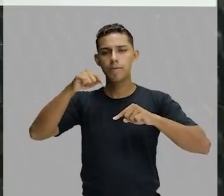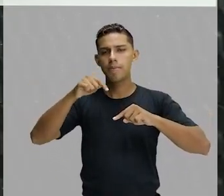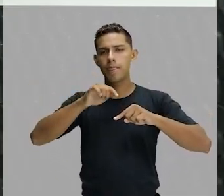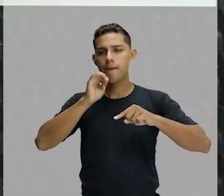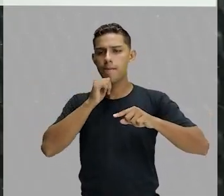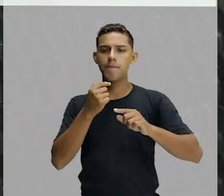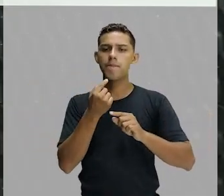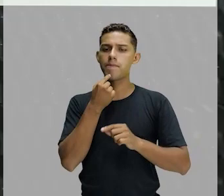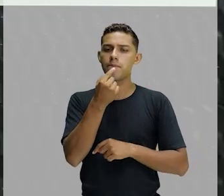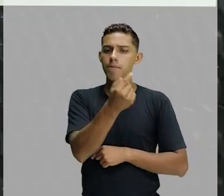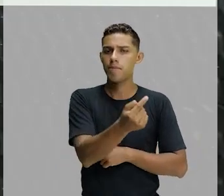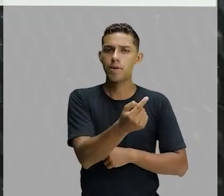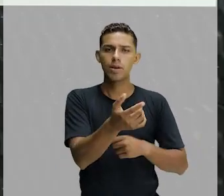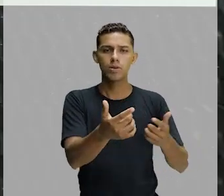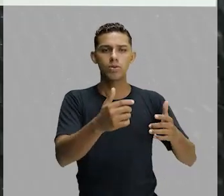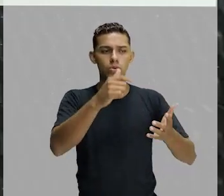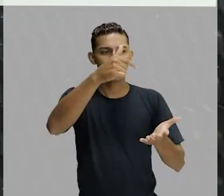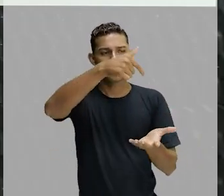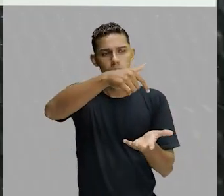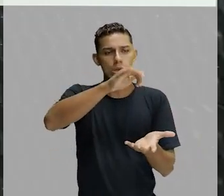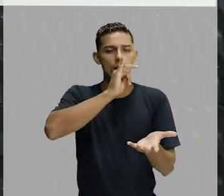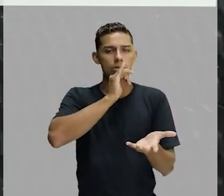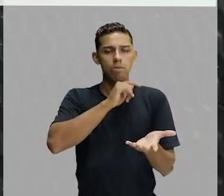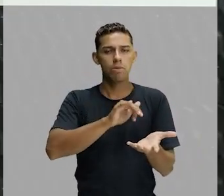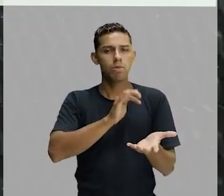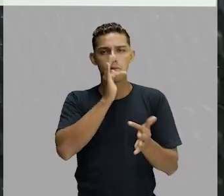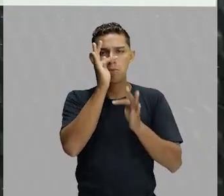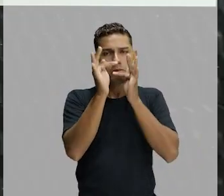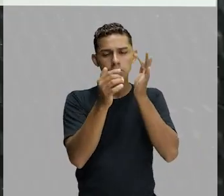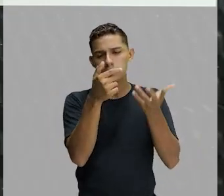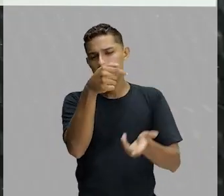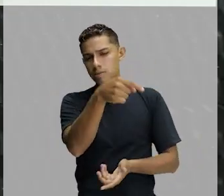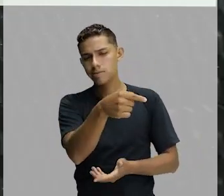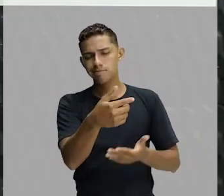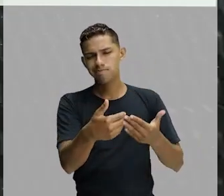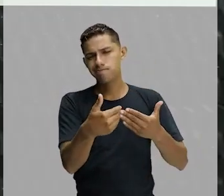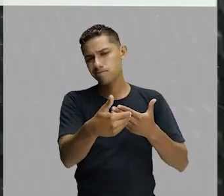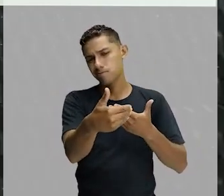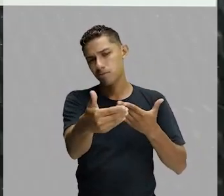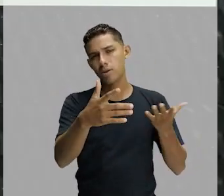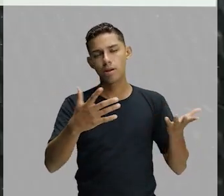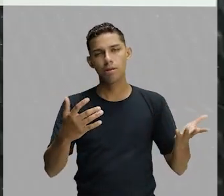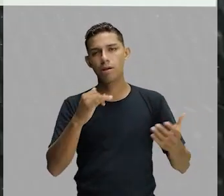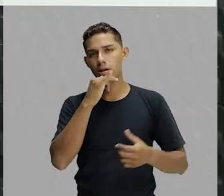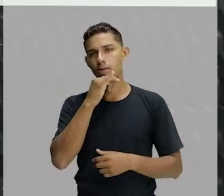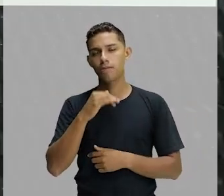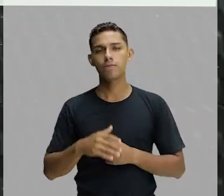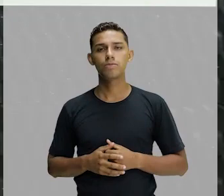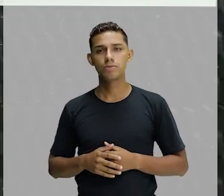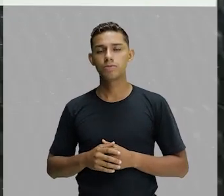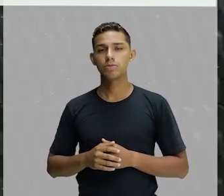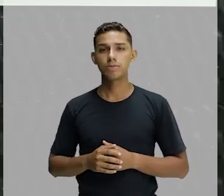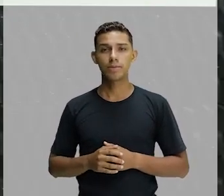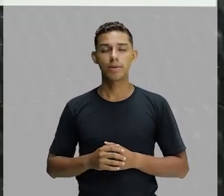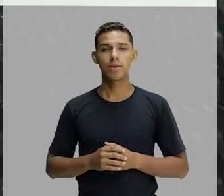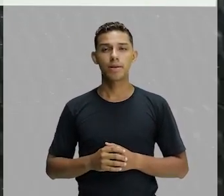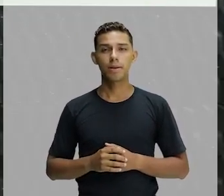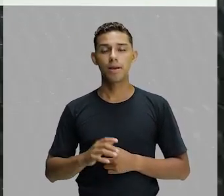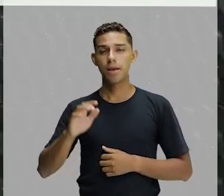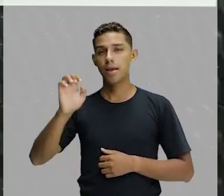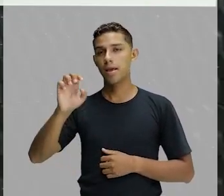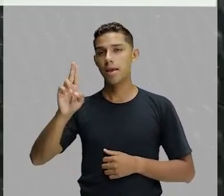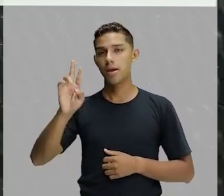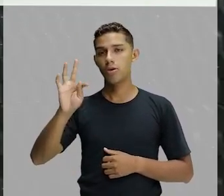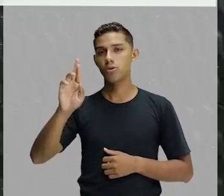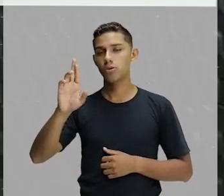pode aumentar a matéria orgânica desses ambientes e, consequentemente, vai promover o que a gente chama de eutrofização, que é um desequilíbrio